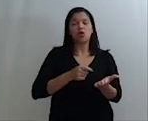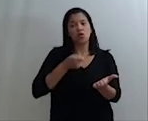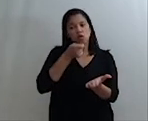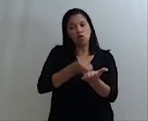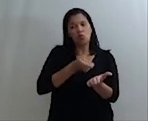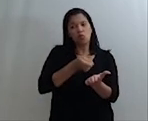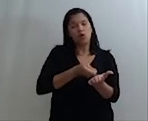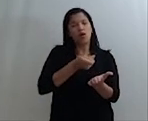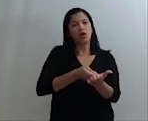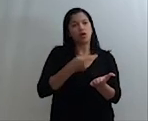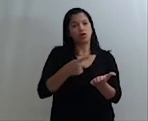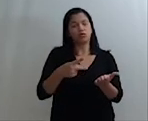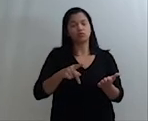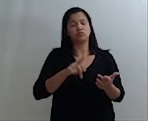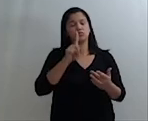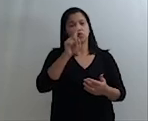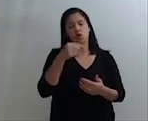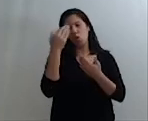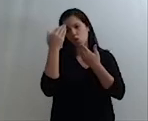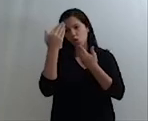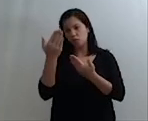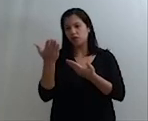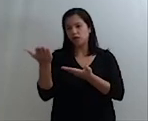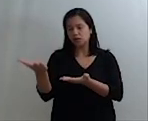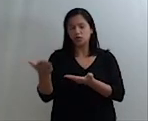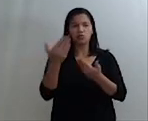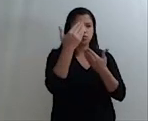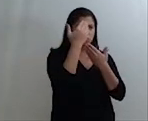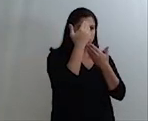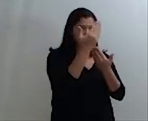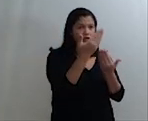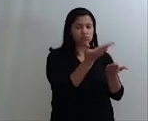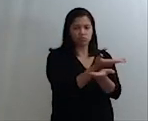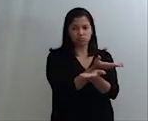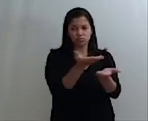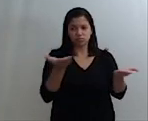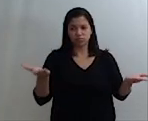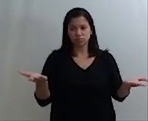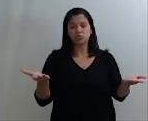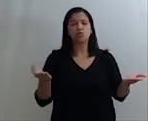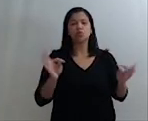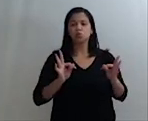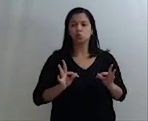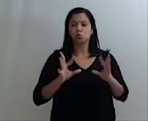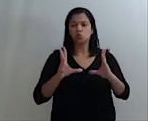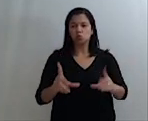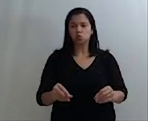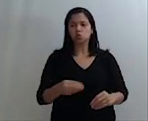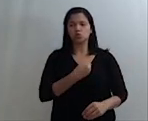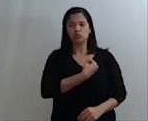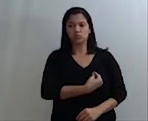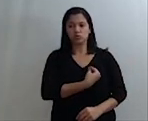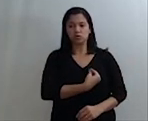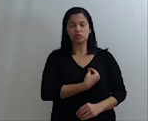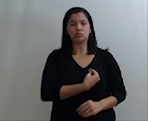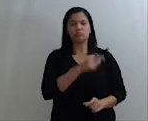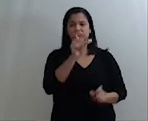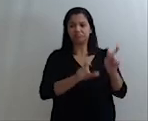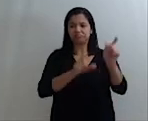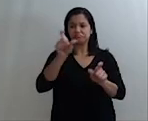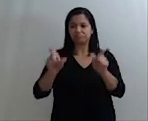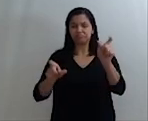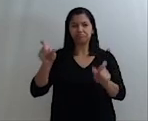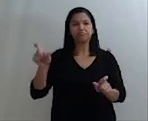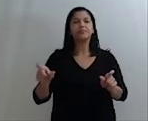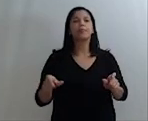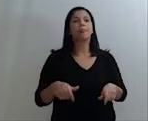Obrigado Dr José adones também e mais uma vez obrigado aos nobres impetrantes e ao inocen Project